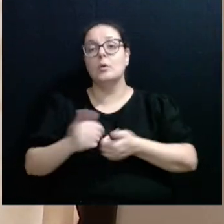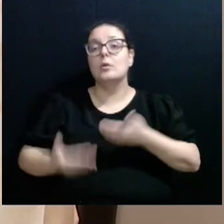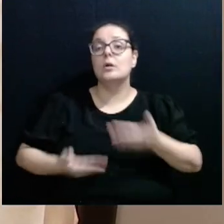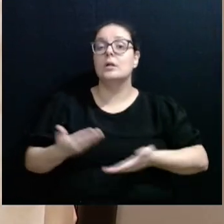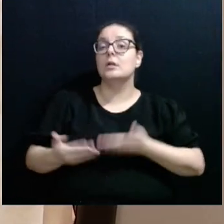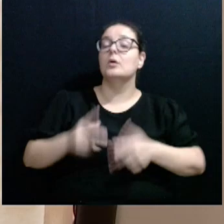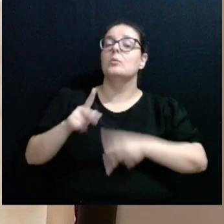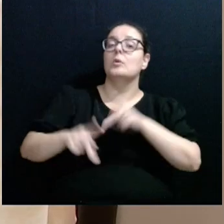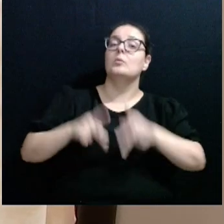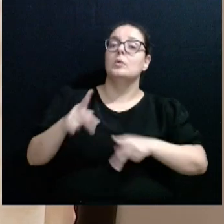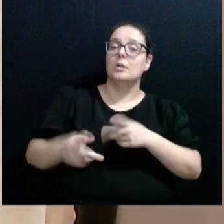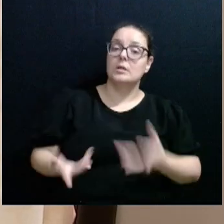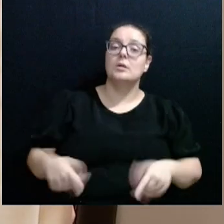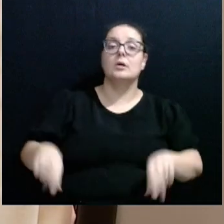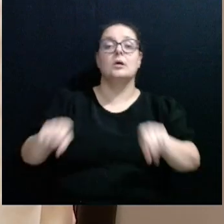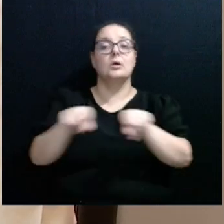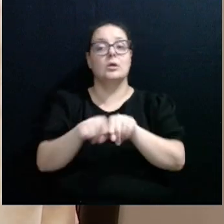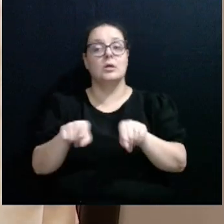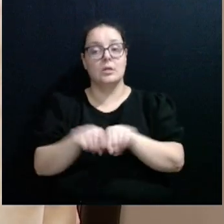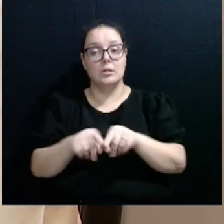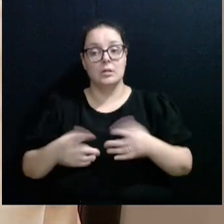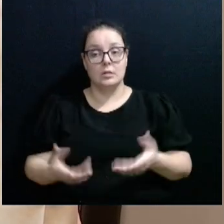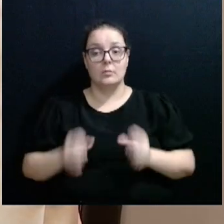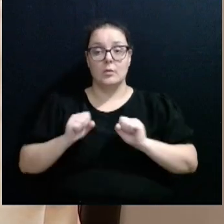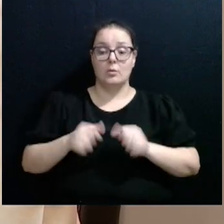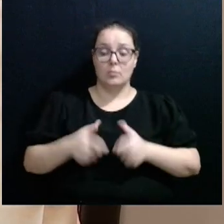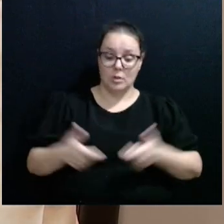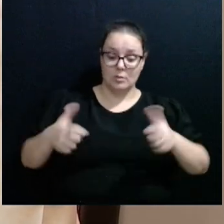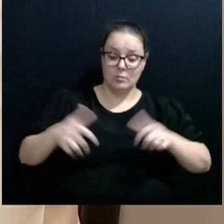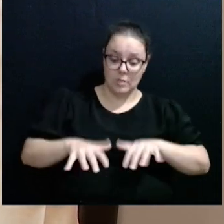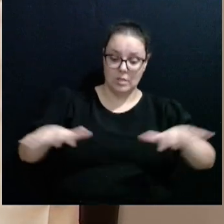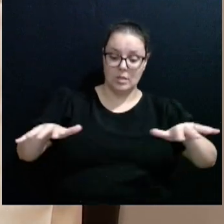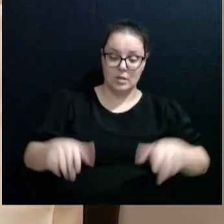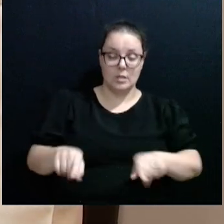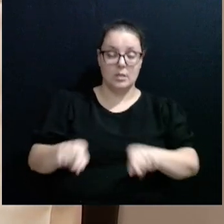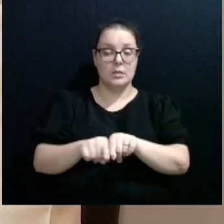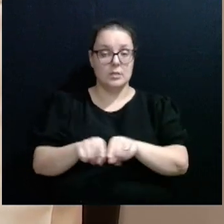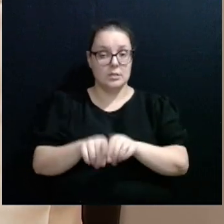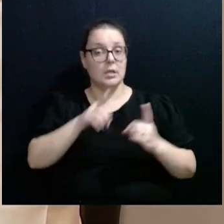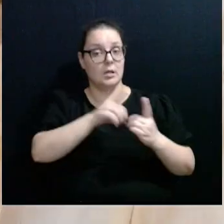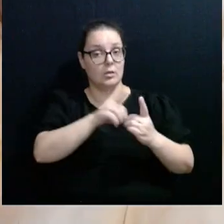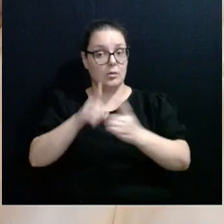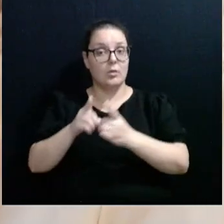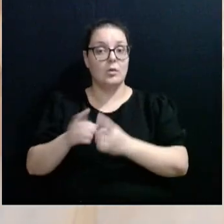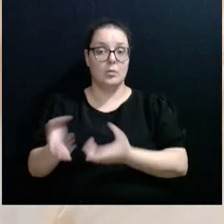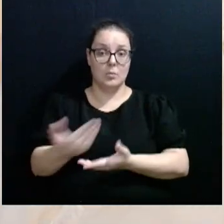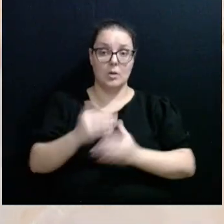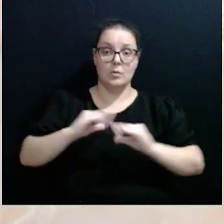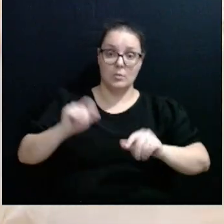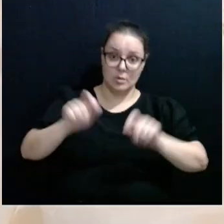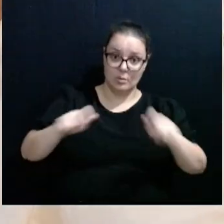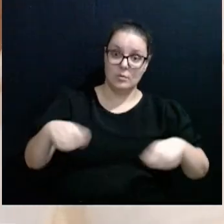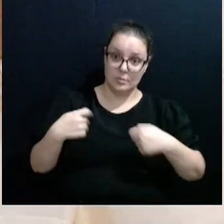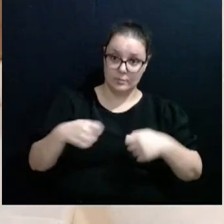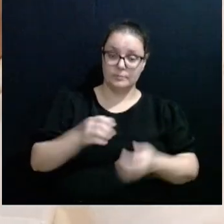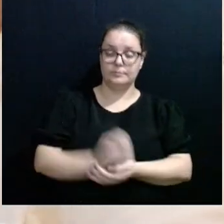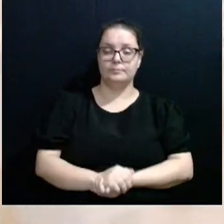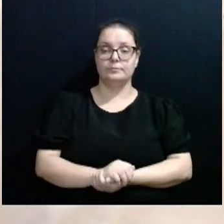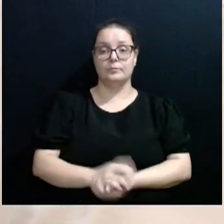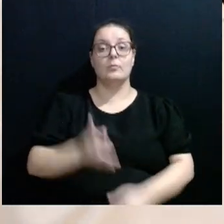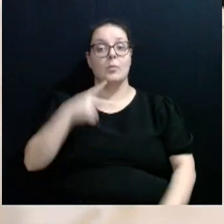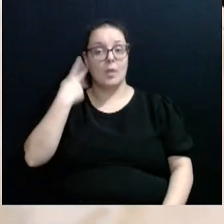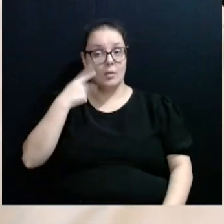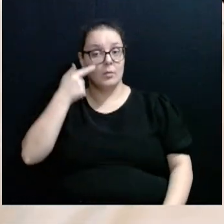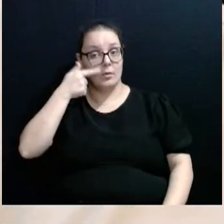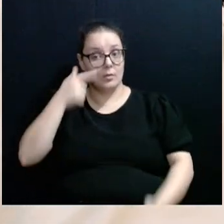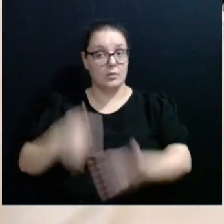e também para poder ampliar esse atendimento, esse acolhimento às pessoas que precisam. Para o vereador, que está em seu